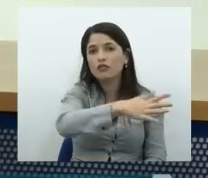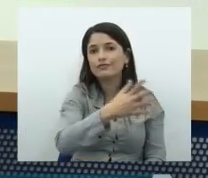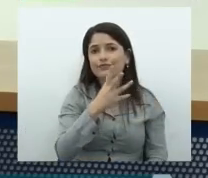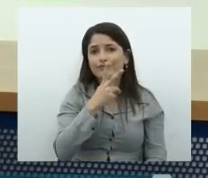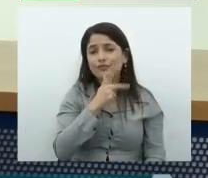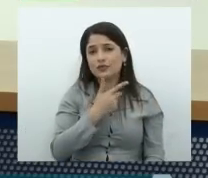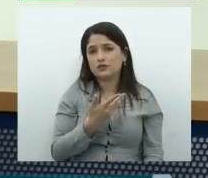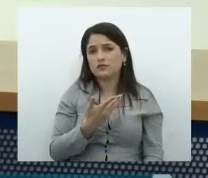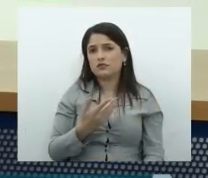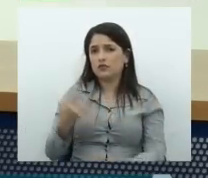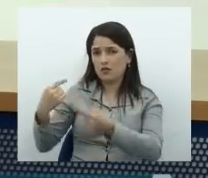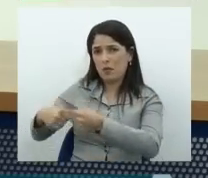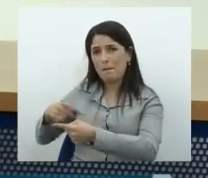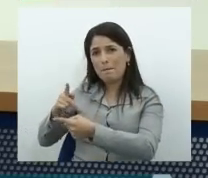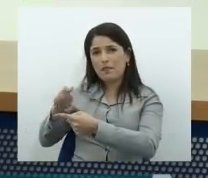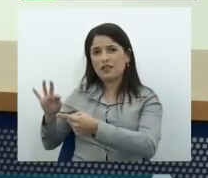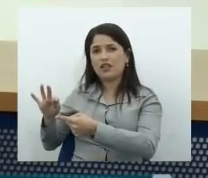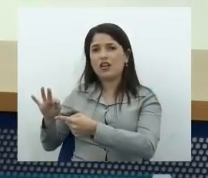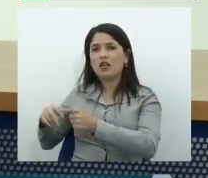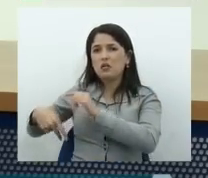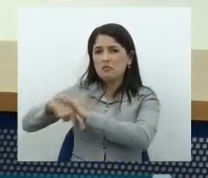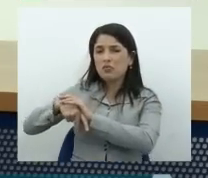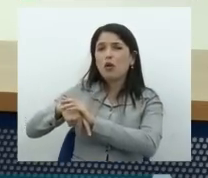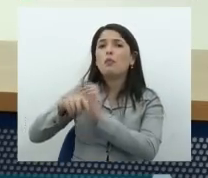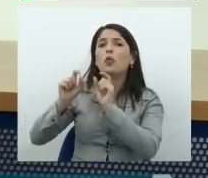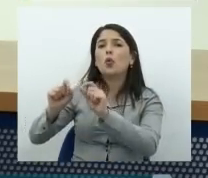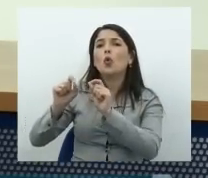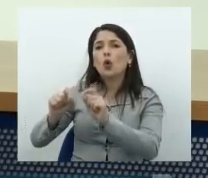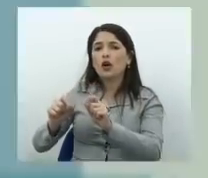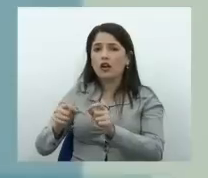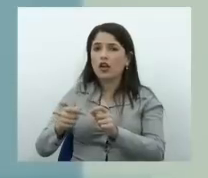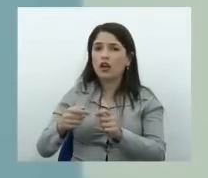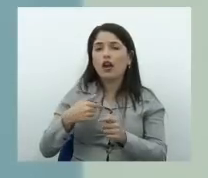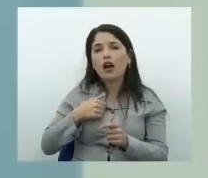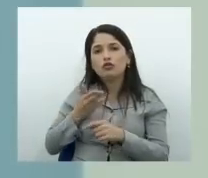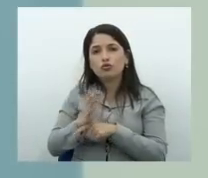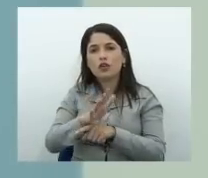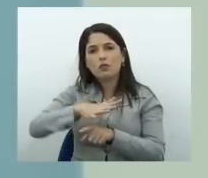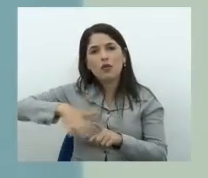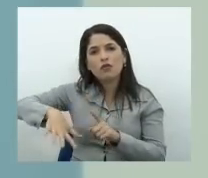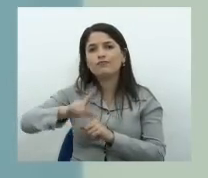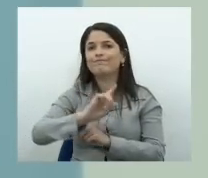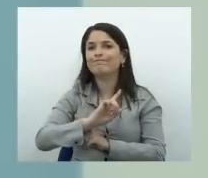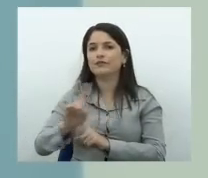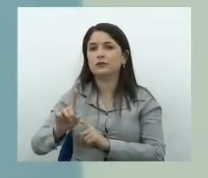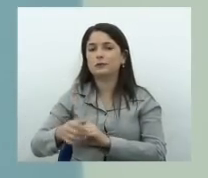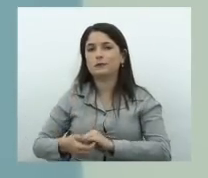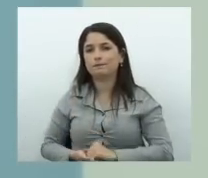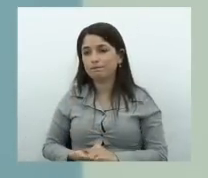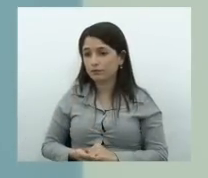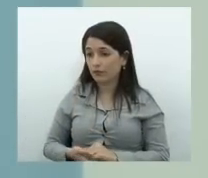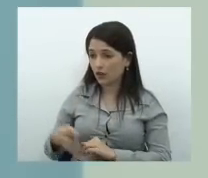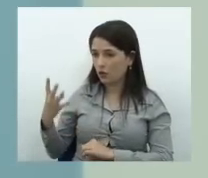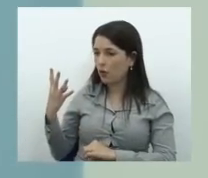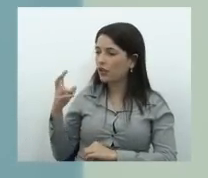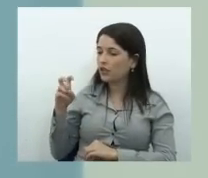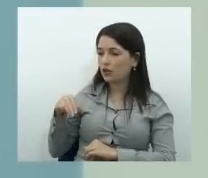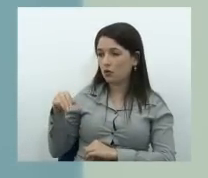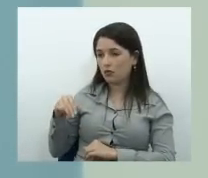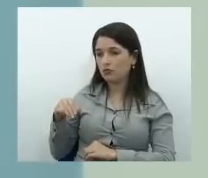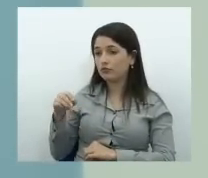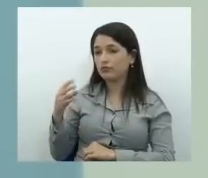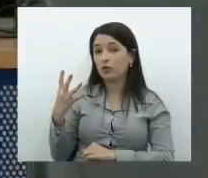governo governa para a empresa chamada PT. Muito obrigado, candidato. Carlos Roberto, o senhor tem 45 segundos para a